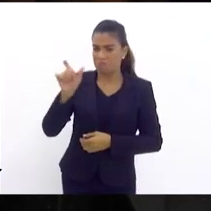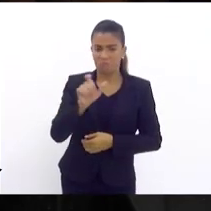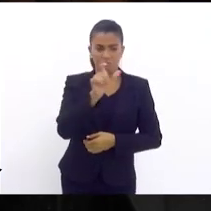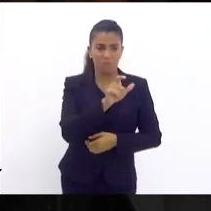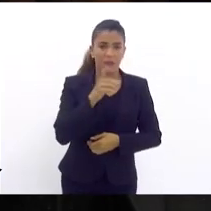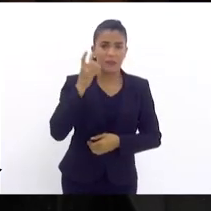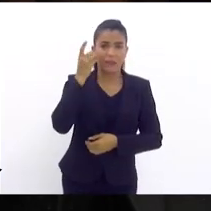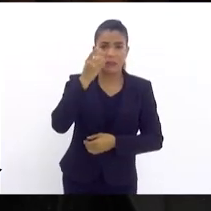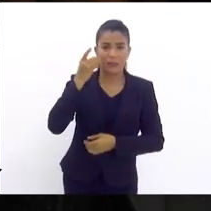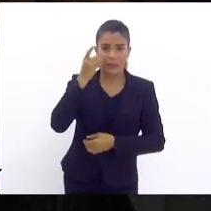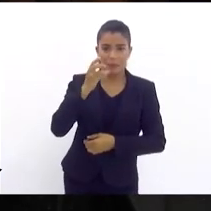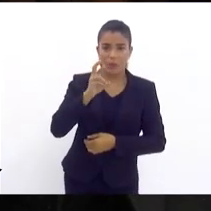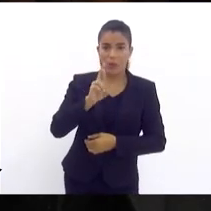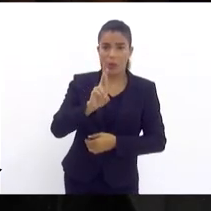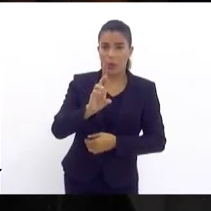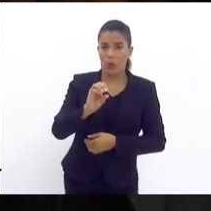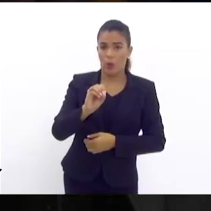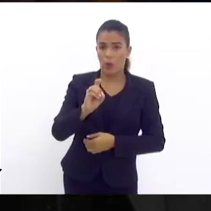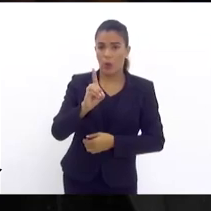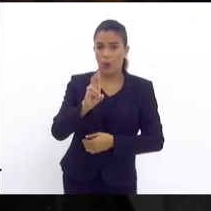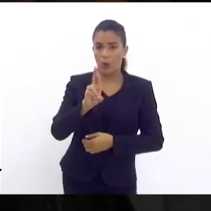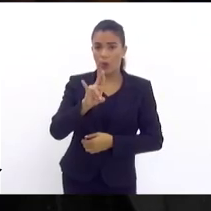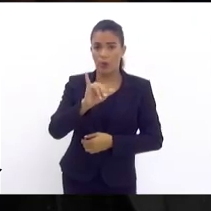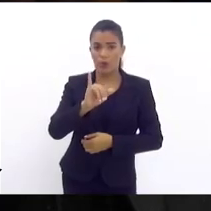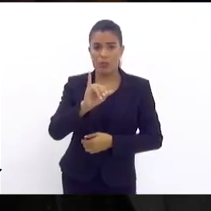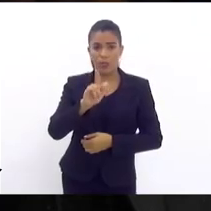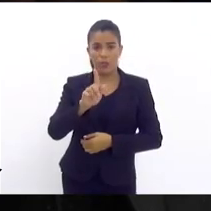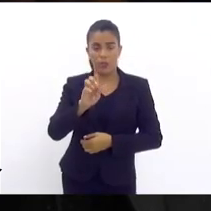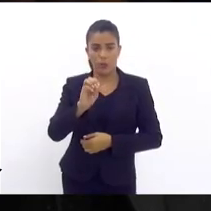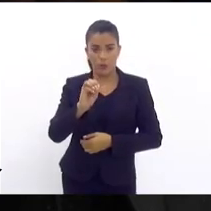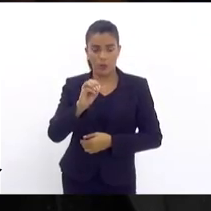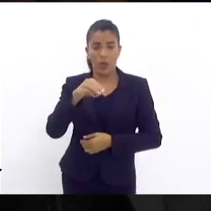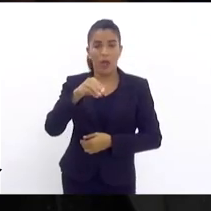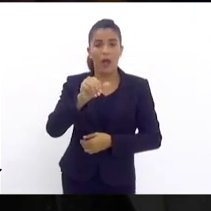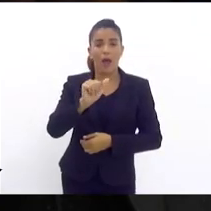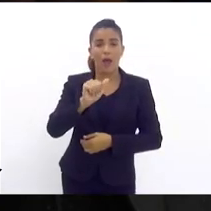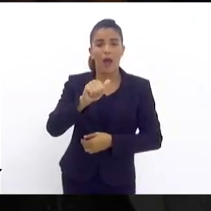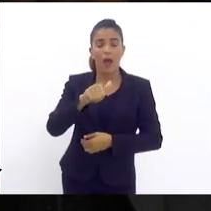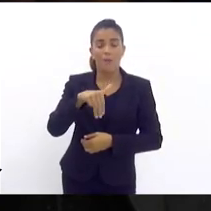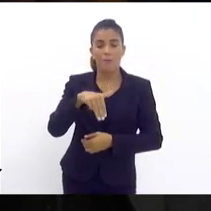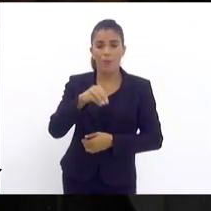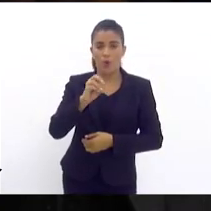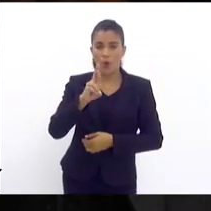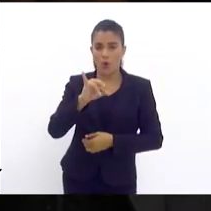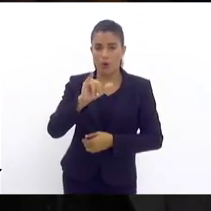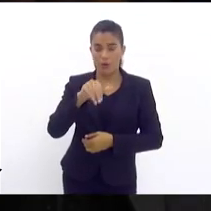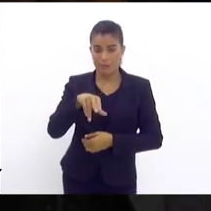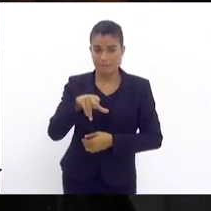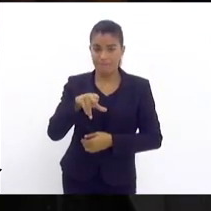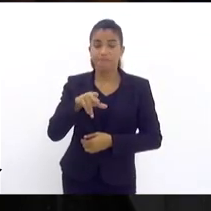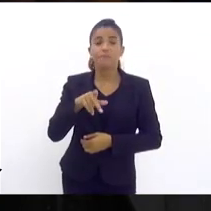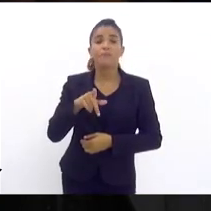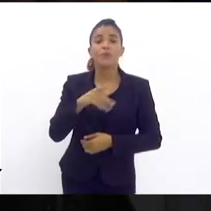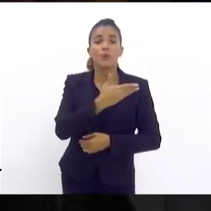pelo Deputado Rodrigo Amorim que na gestão passada